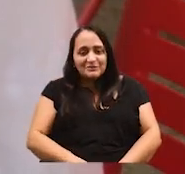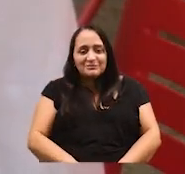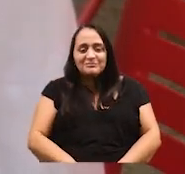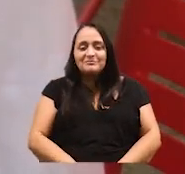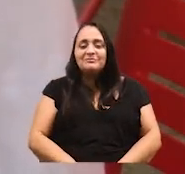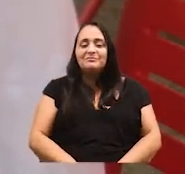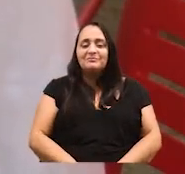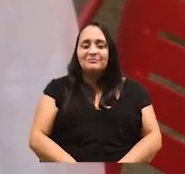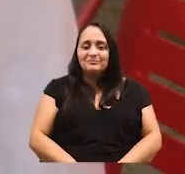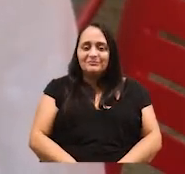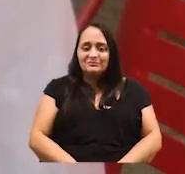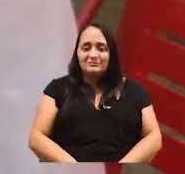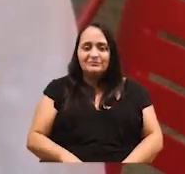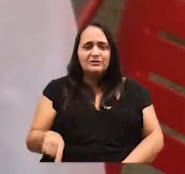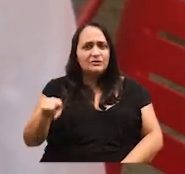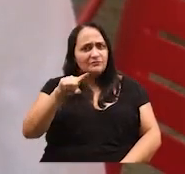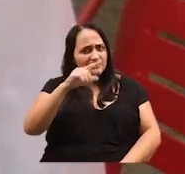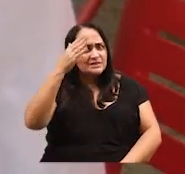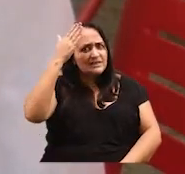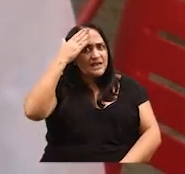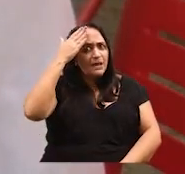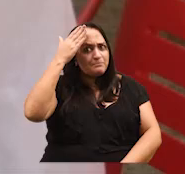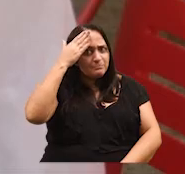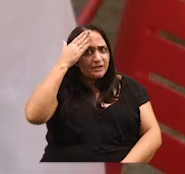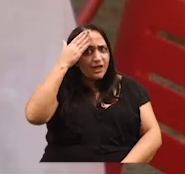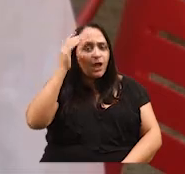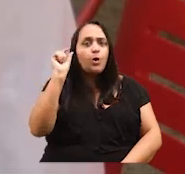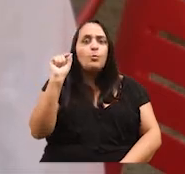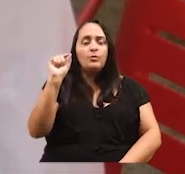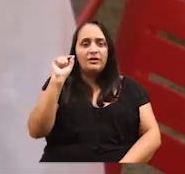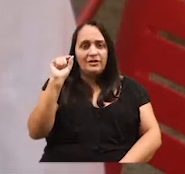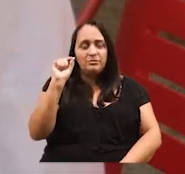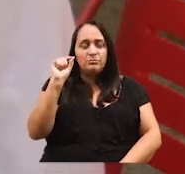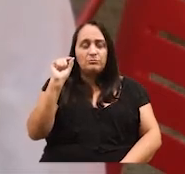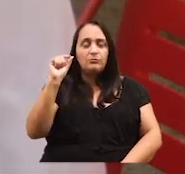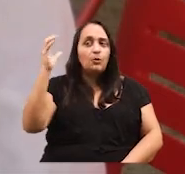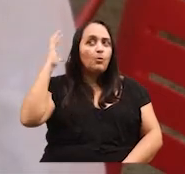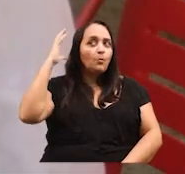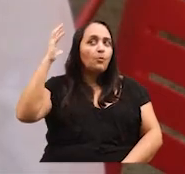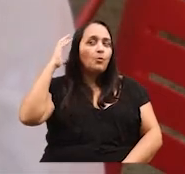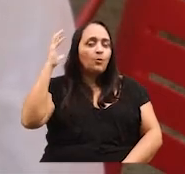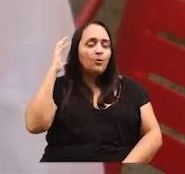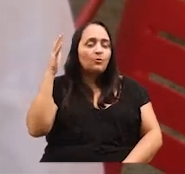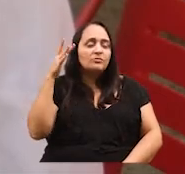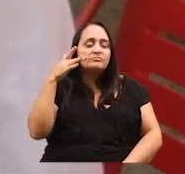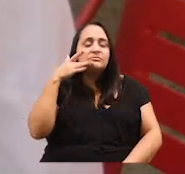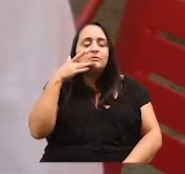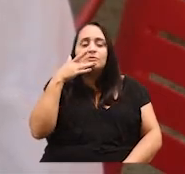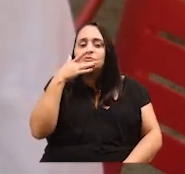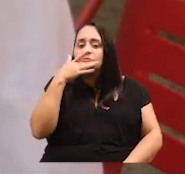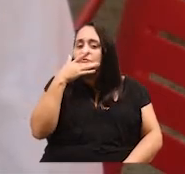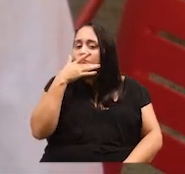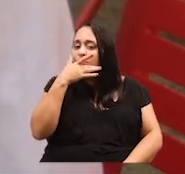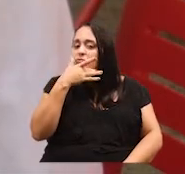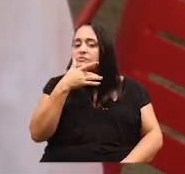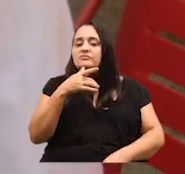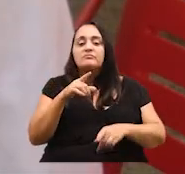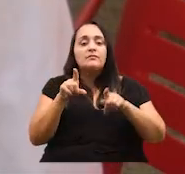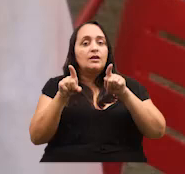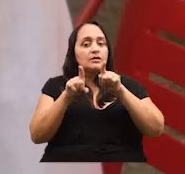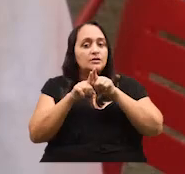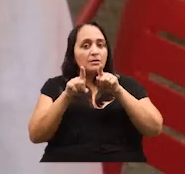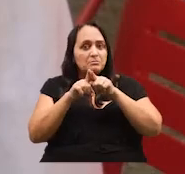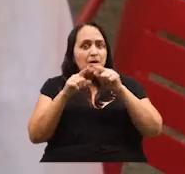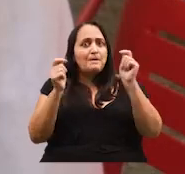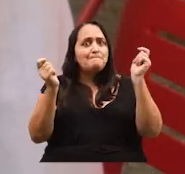cheirosa, né? Você sabia que o coco, além de ser tão delicioso, ele é um hidratante